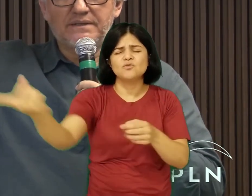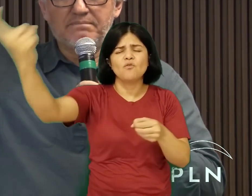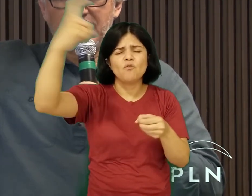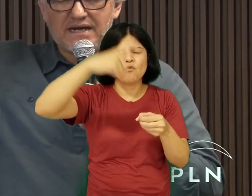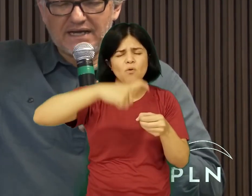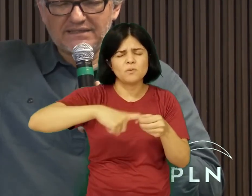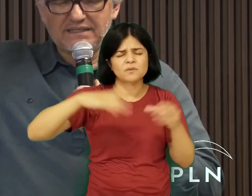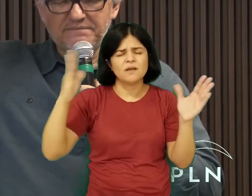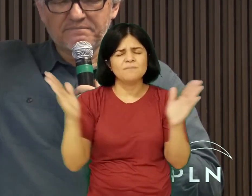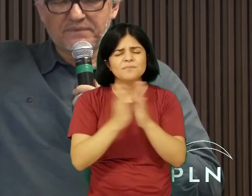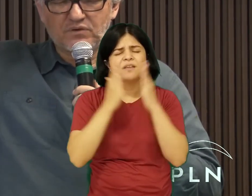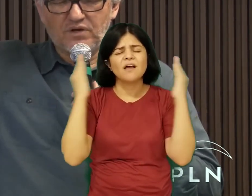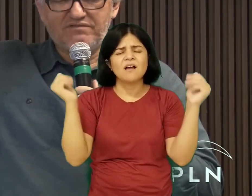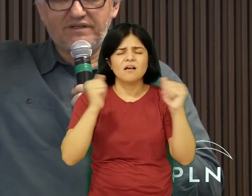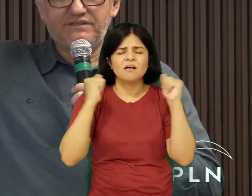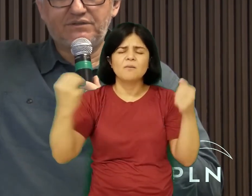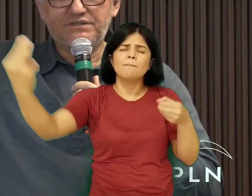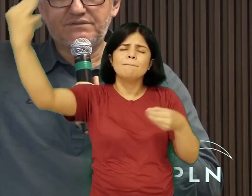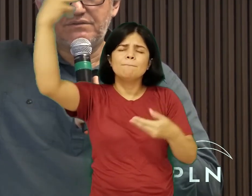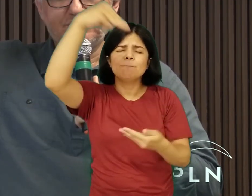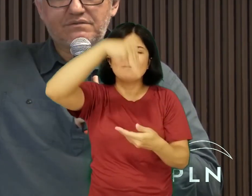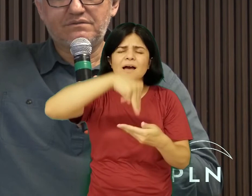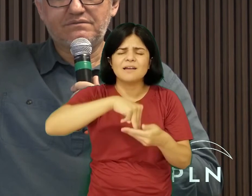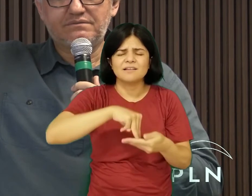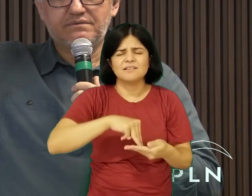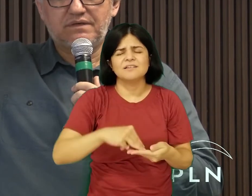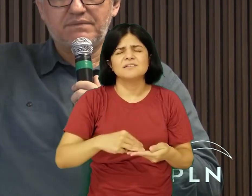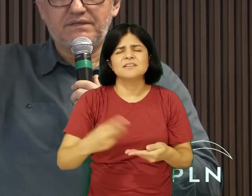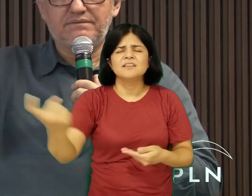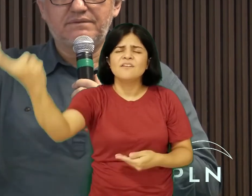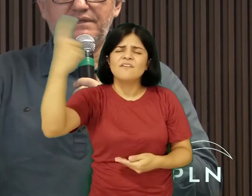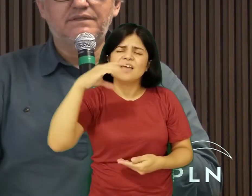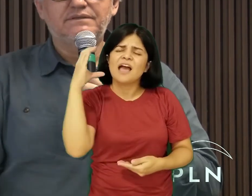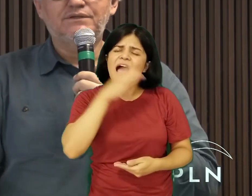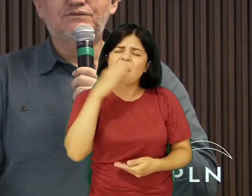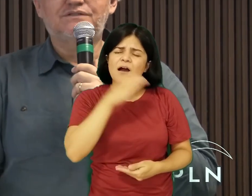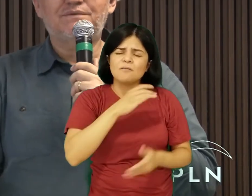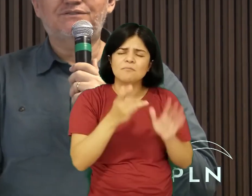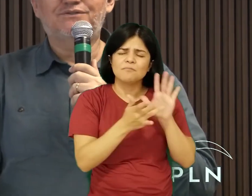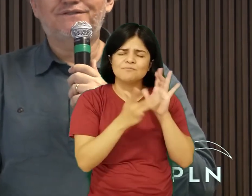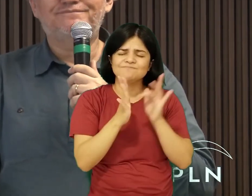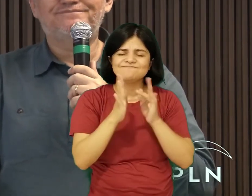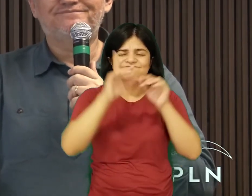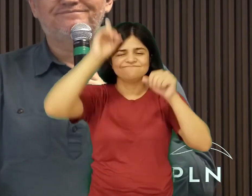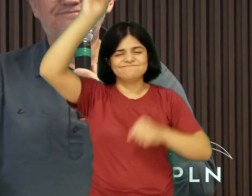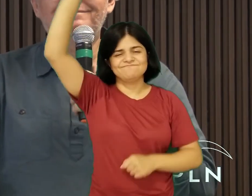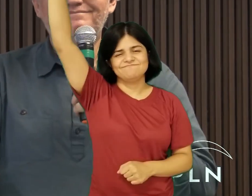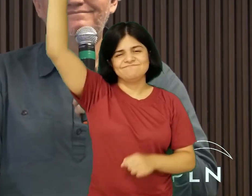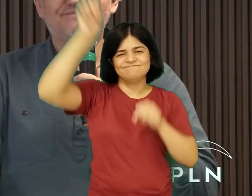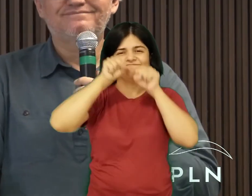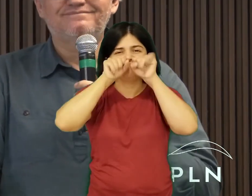Aleluia, Maranata, ora vem, Senhor Jesus. Amém. Deus os abençoe.